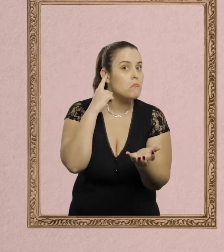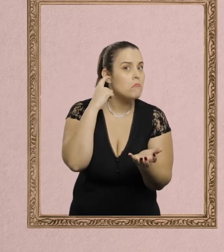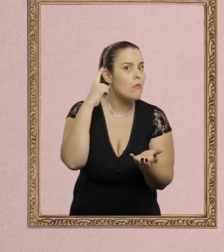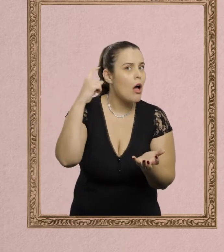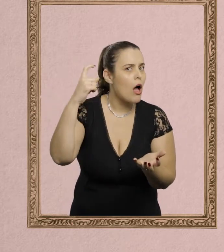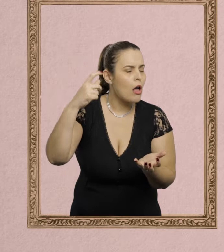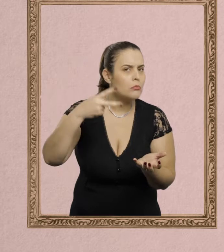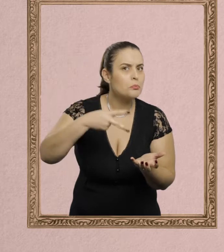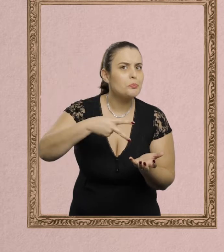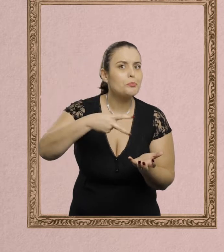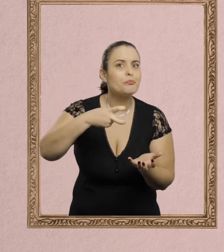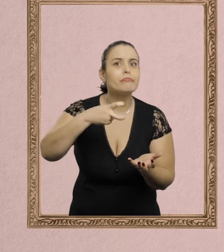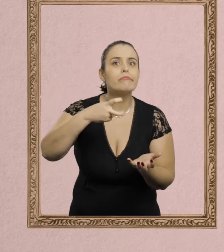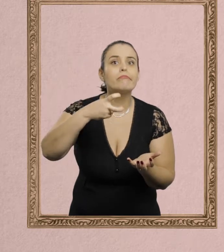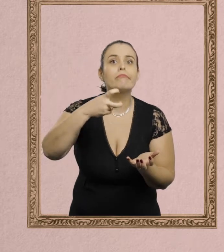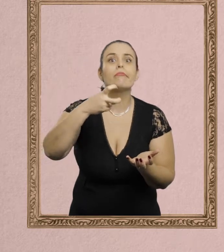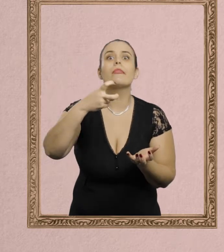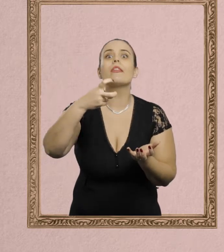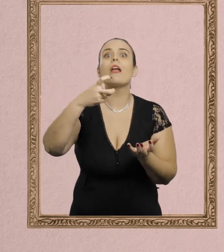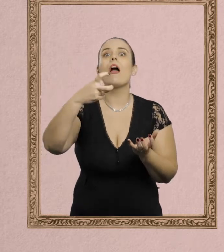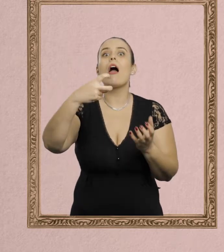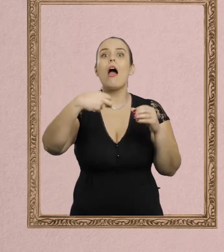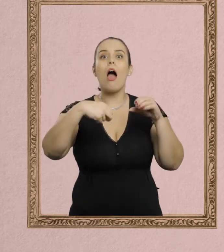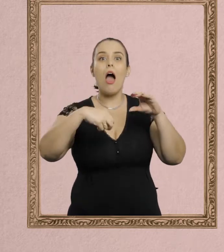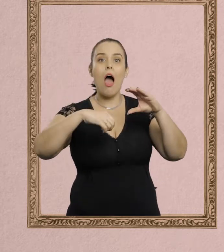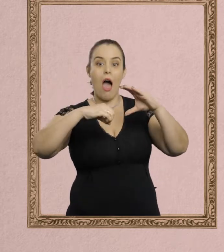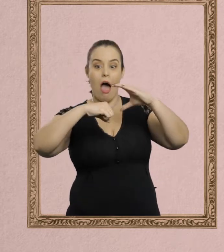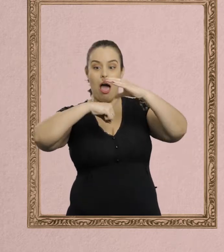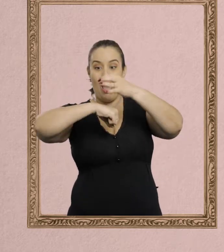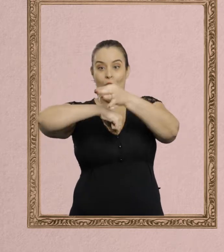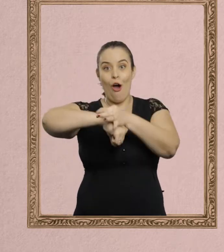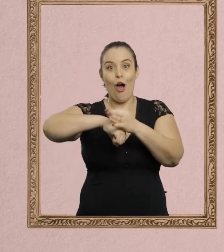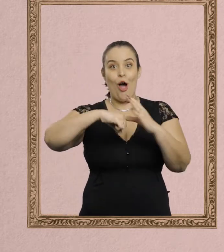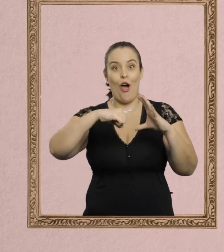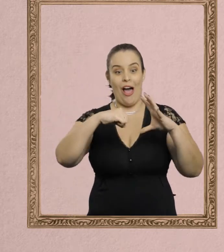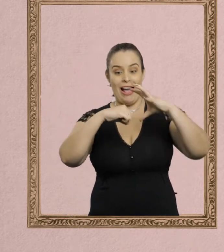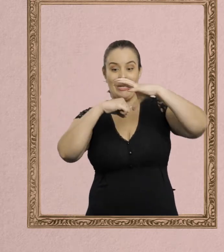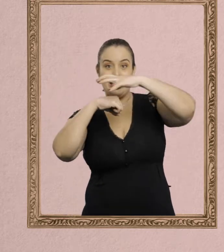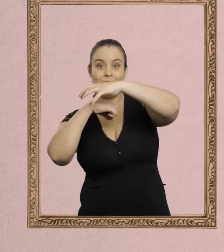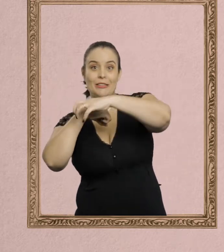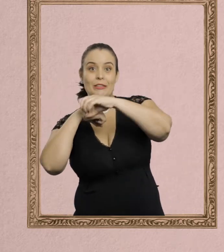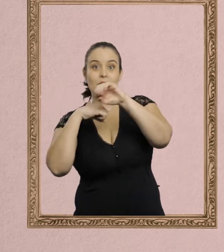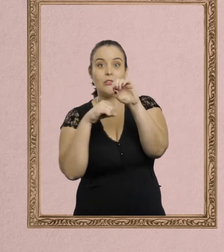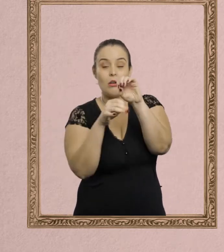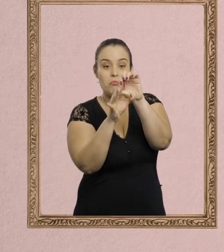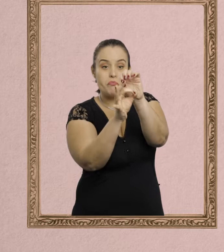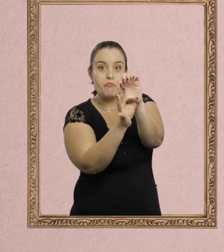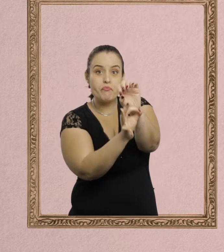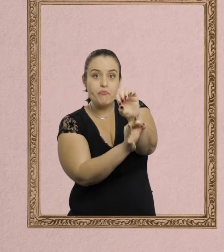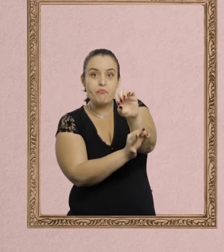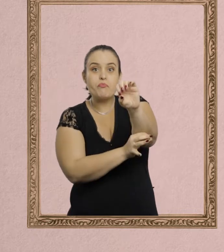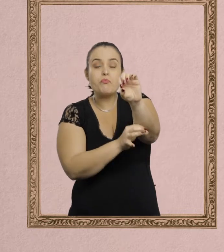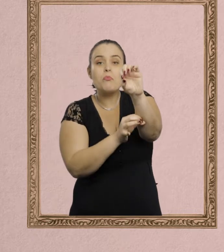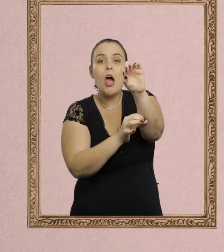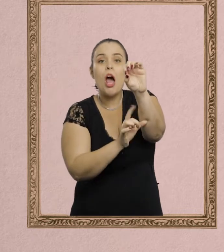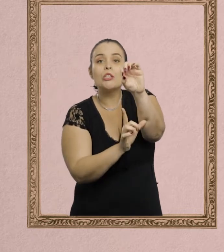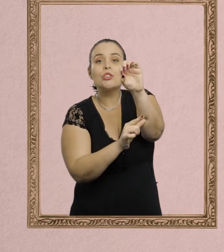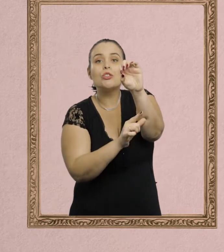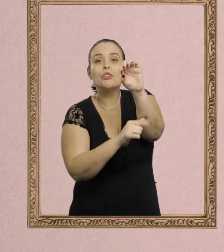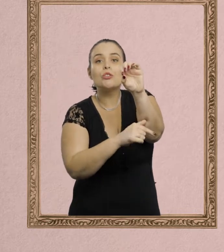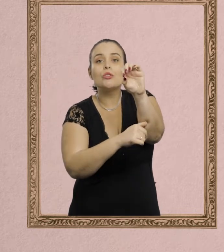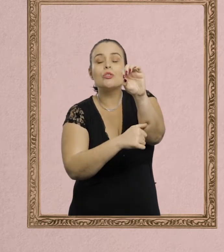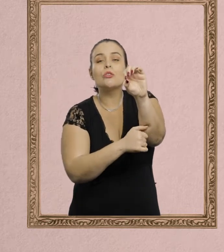que o crocodilo não fazia mais tic-tac. O relógio tinha finalmente parado. Peter sabia